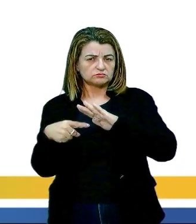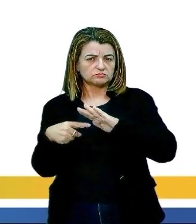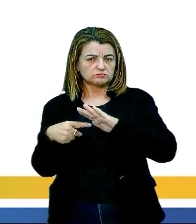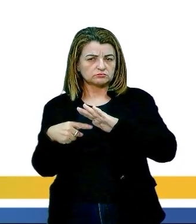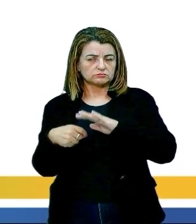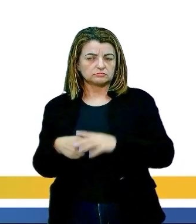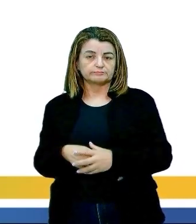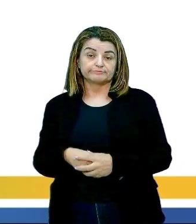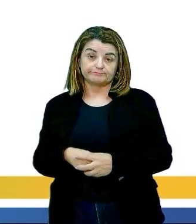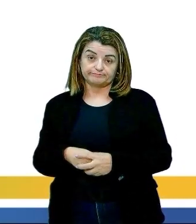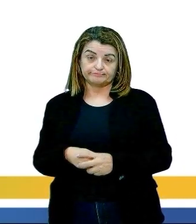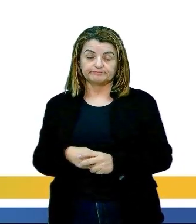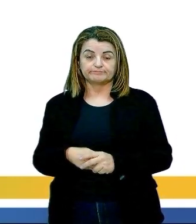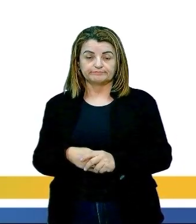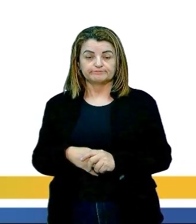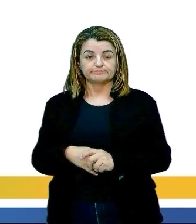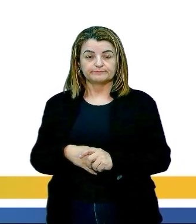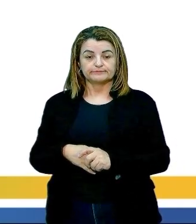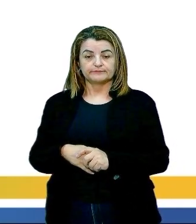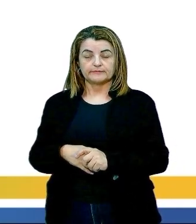resposta?